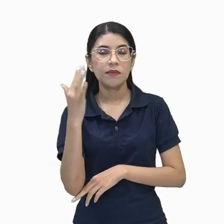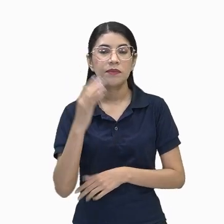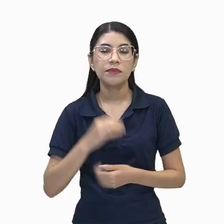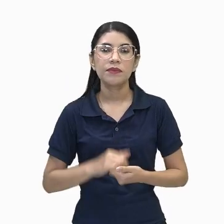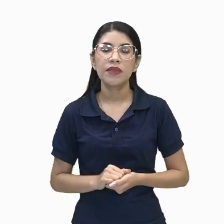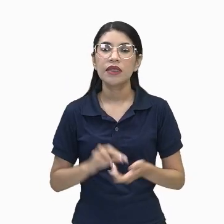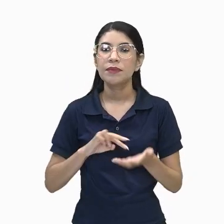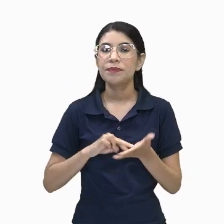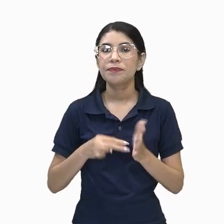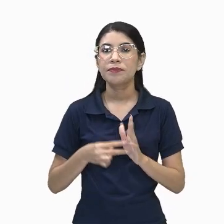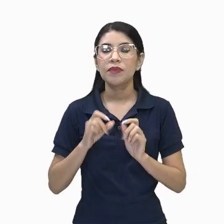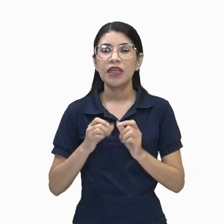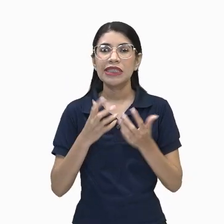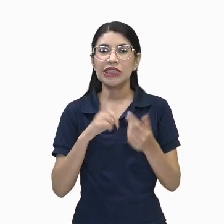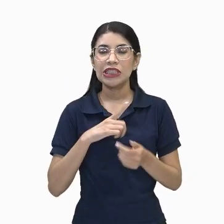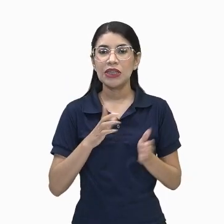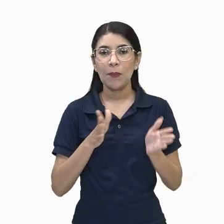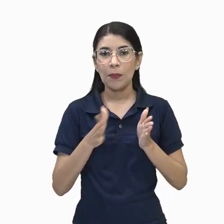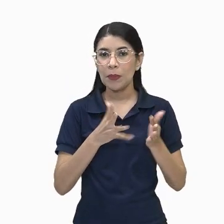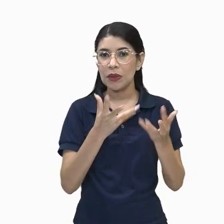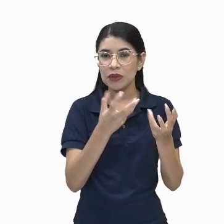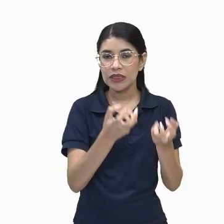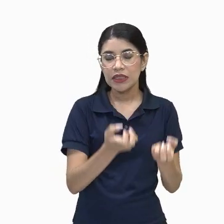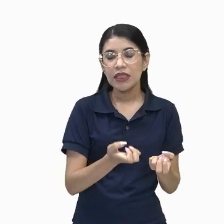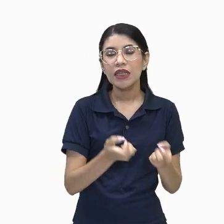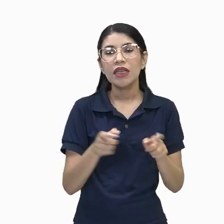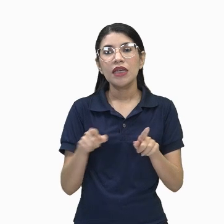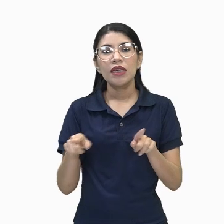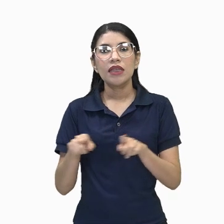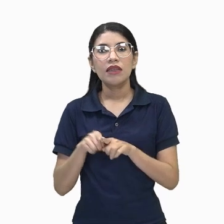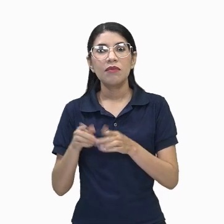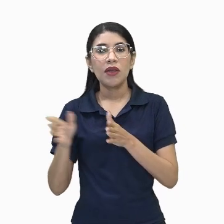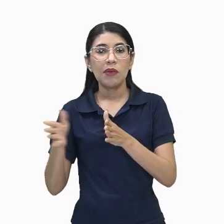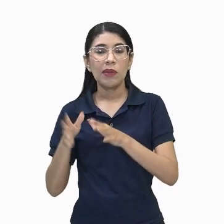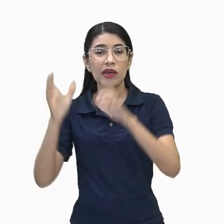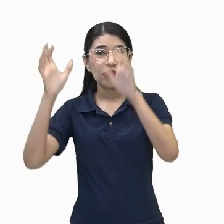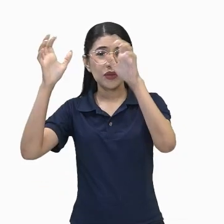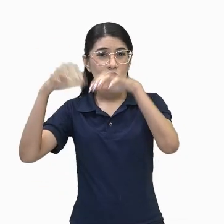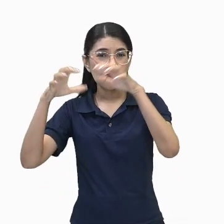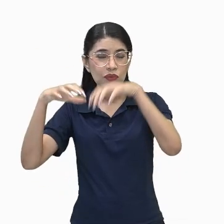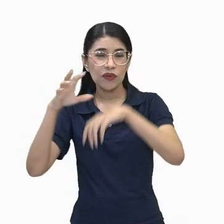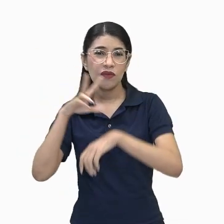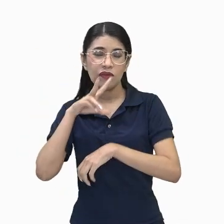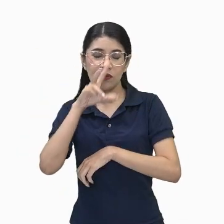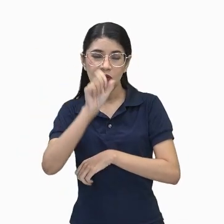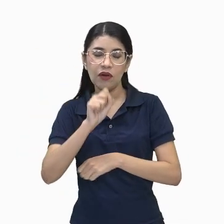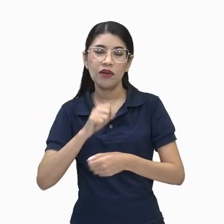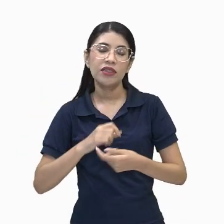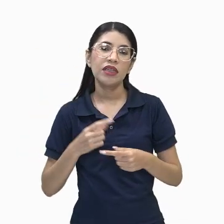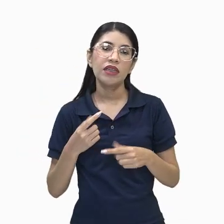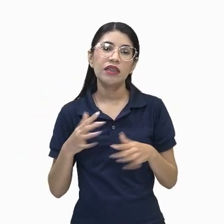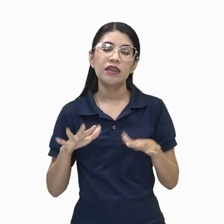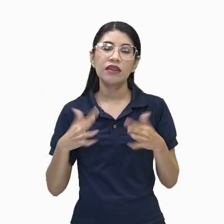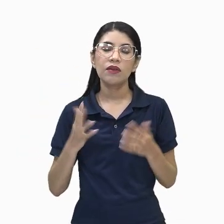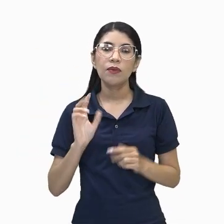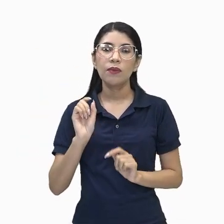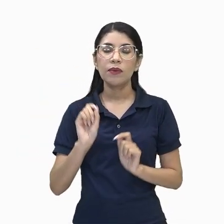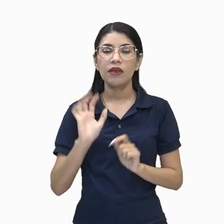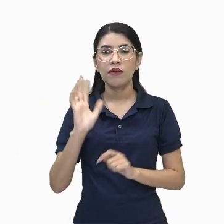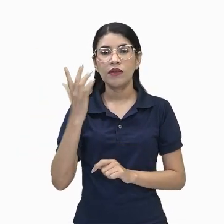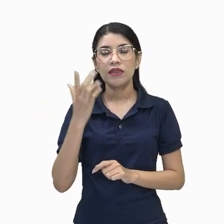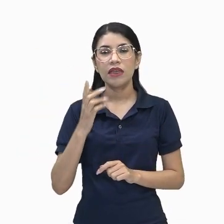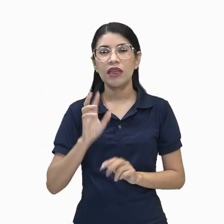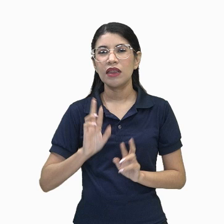secas bastante rigorosas e também chuvas bastante rigorosas Toda vez que acontecia algo que fugia